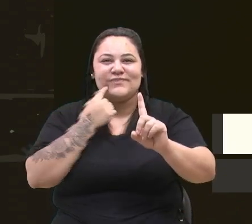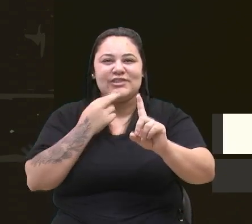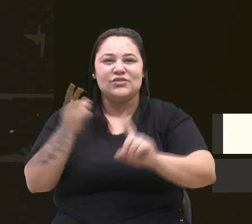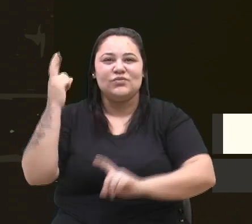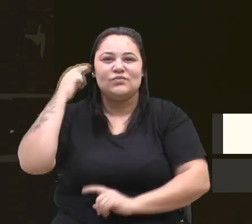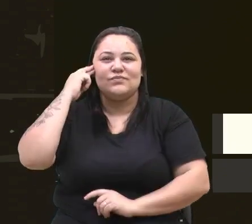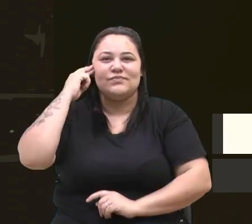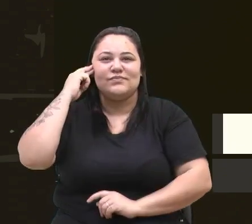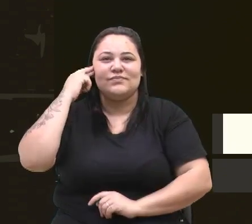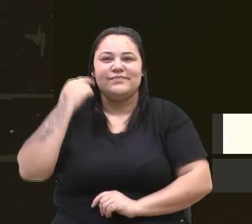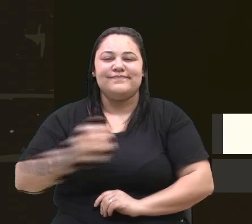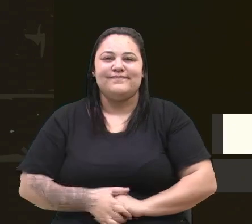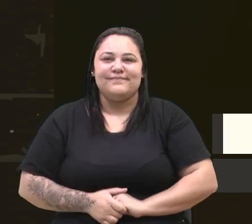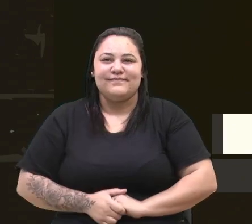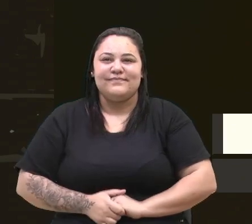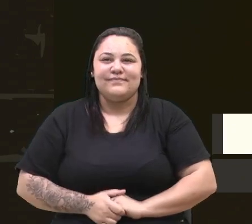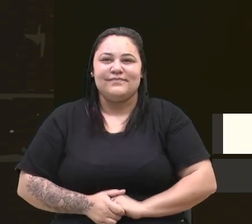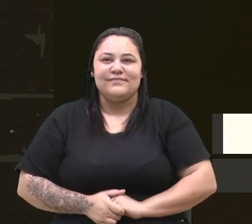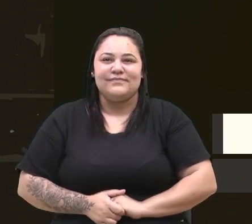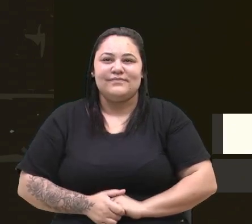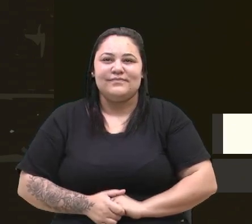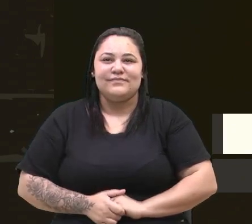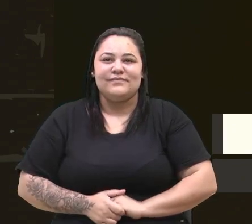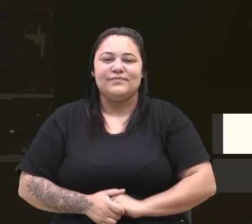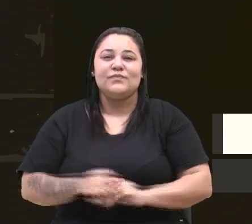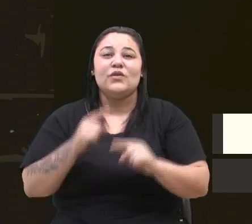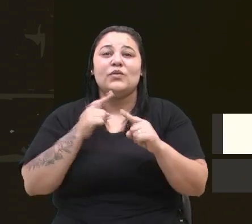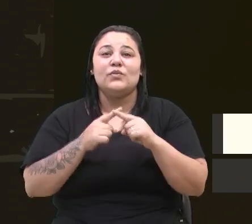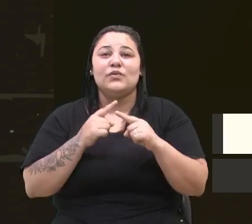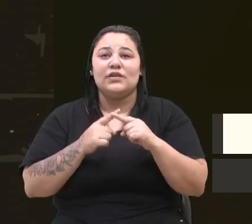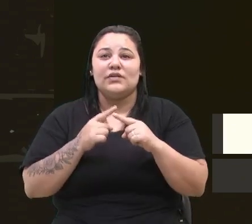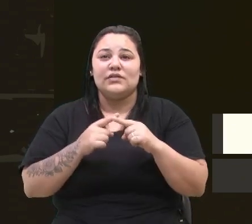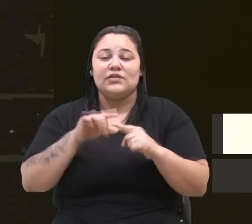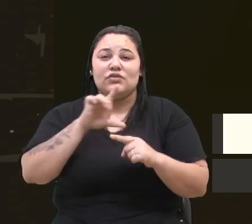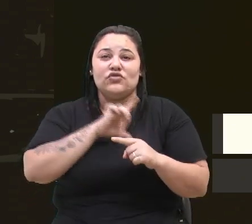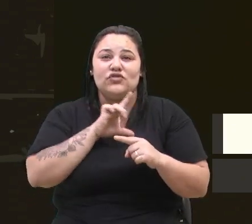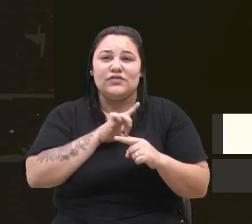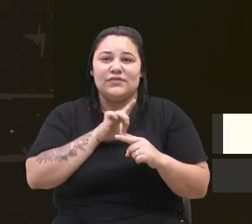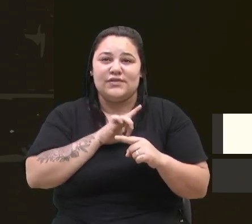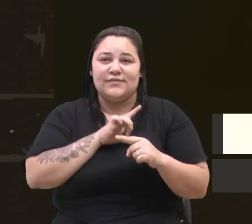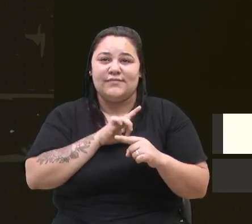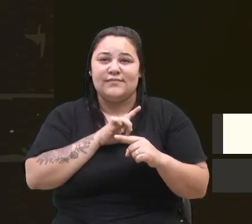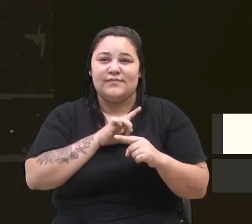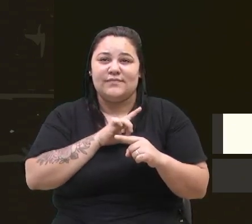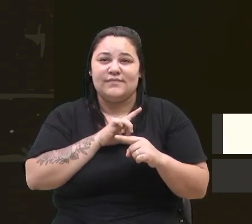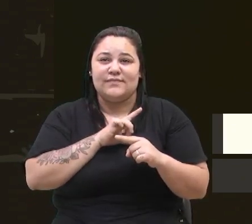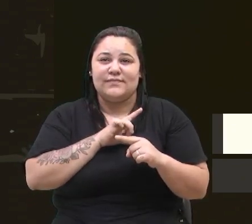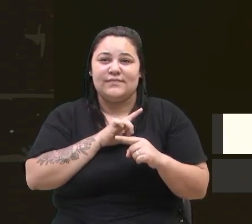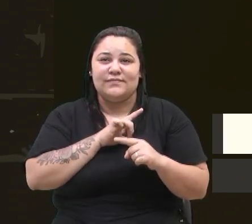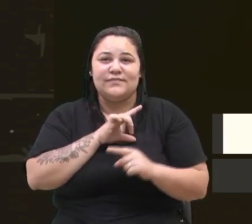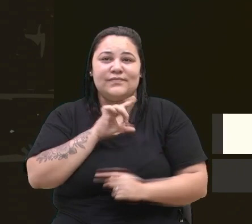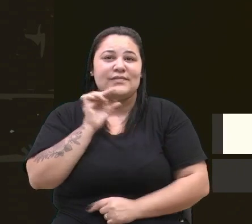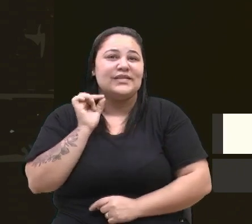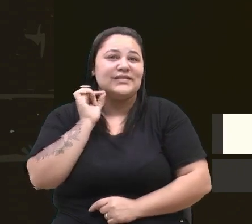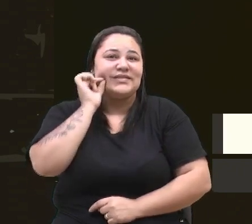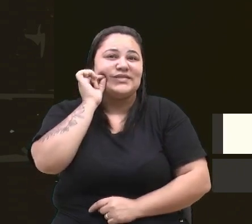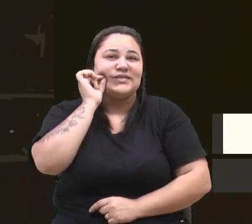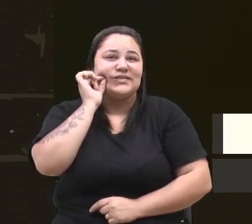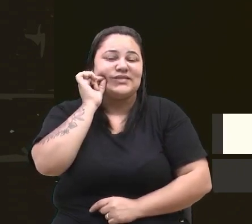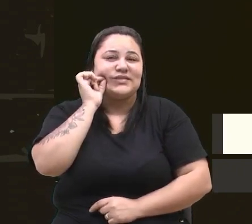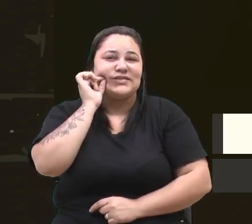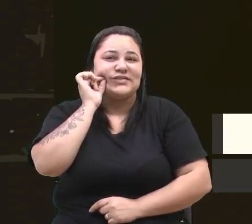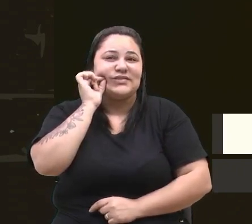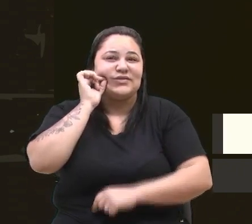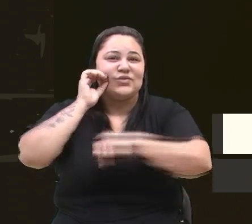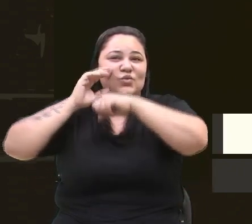E isso por consequência daquela inflamação que eu tive de um implante dentário. E eu